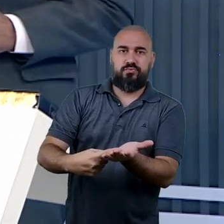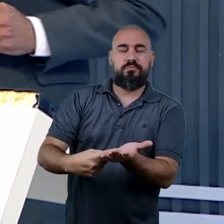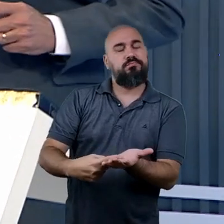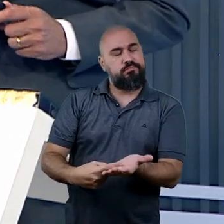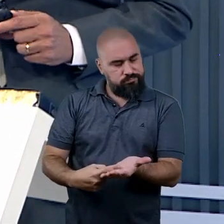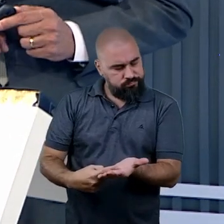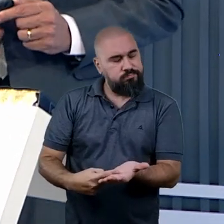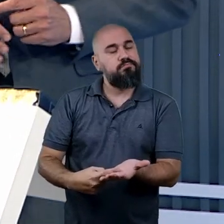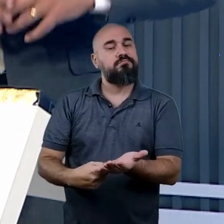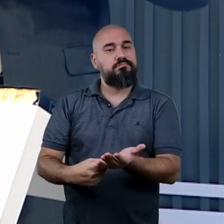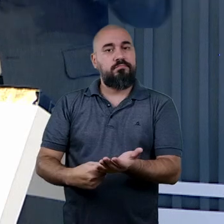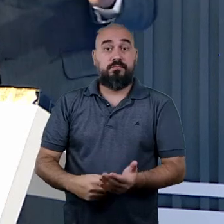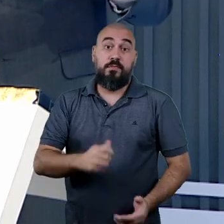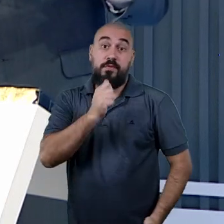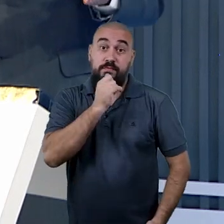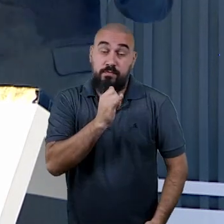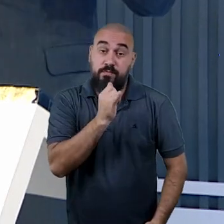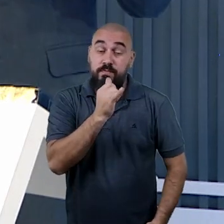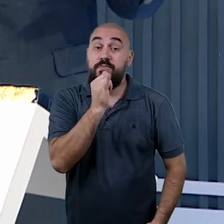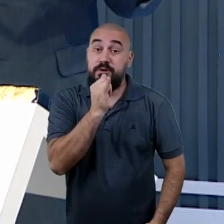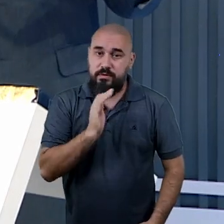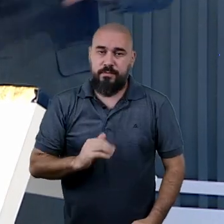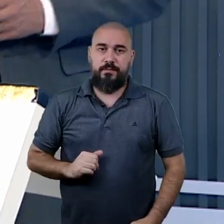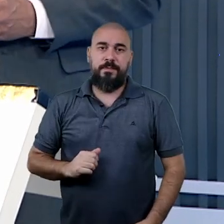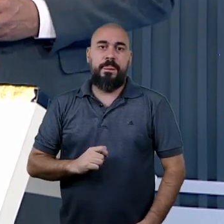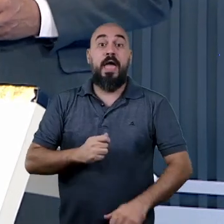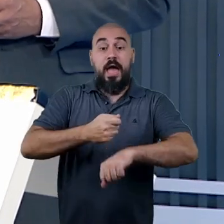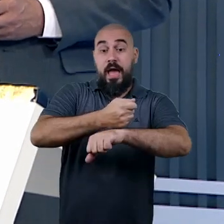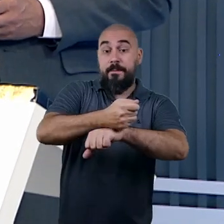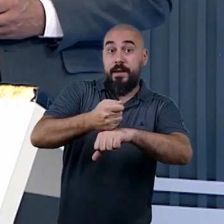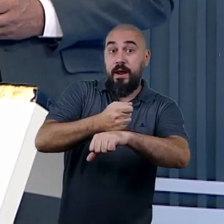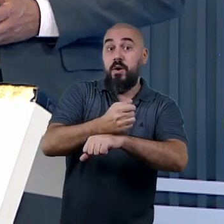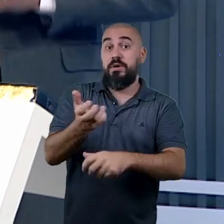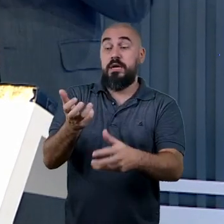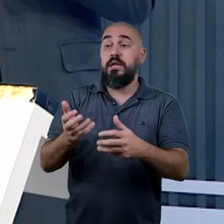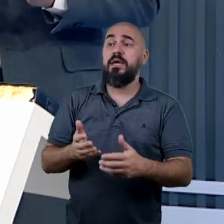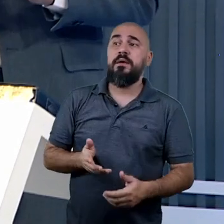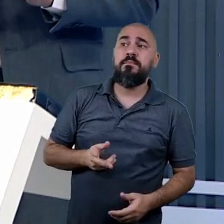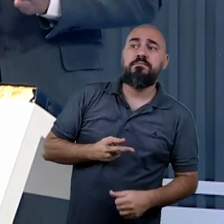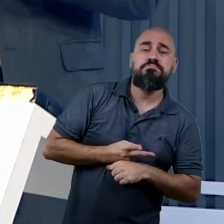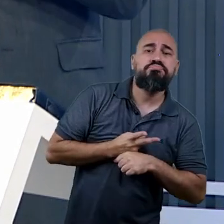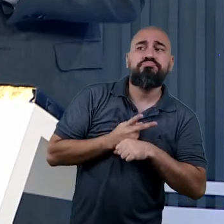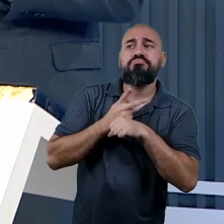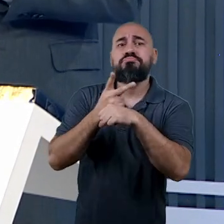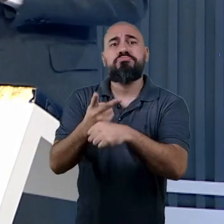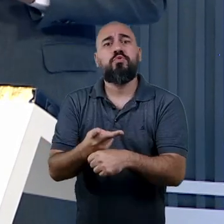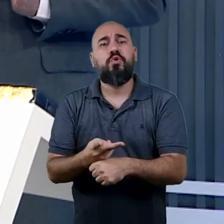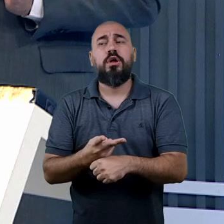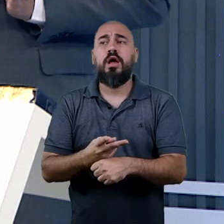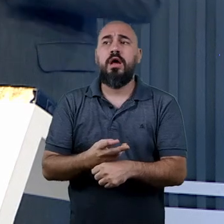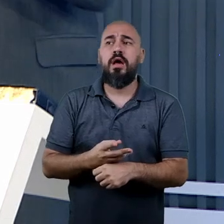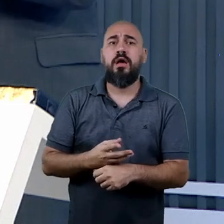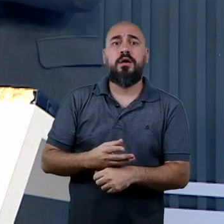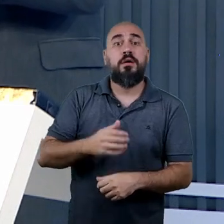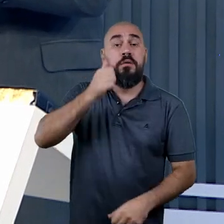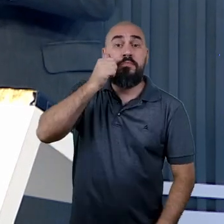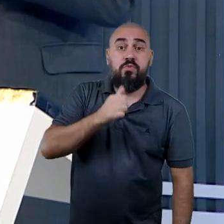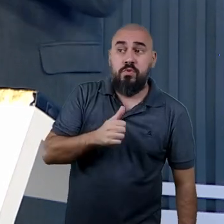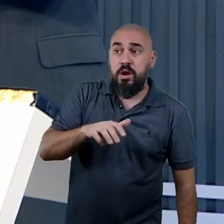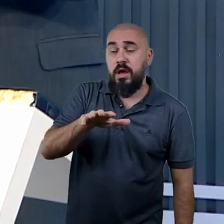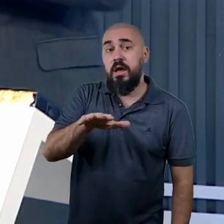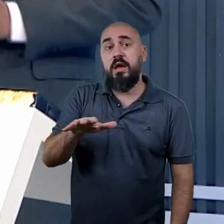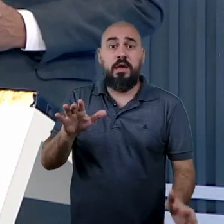queria encontrar uma esposa para o seu filho Isaque, ele pediu que o seu mensageiro Eliezer